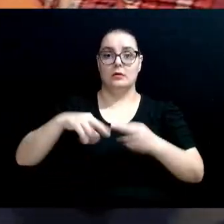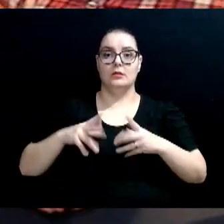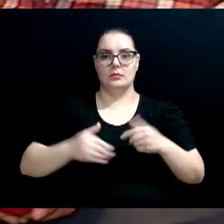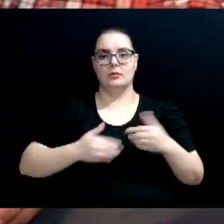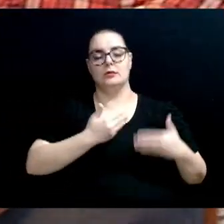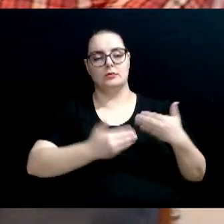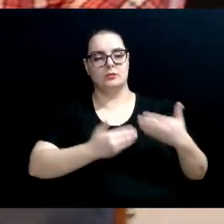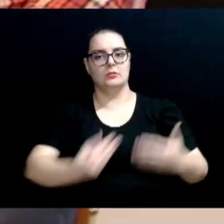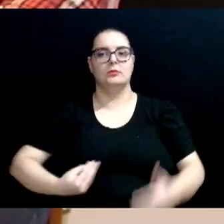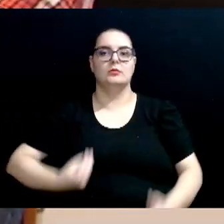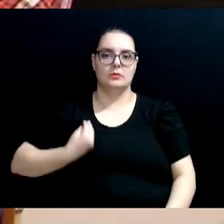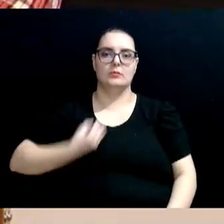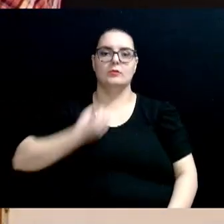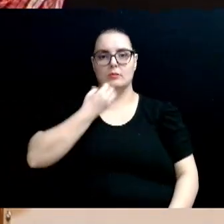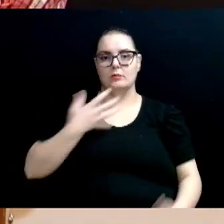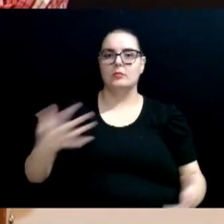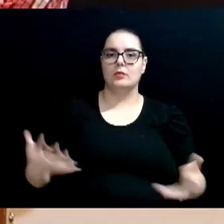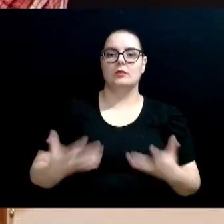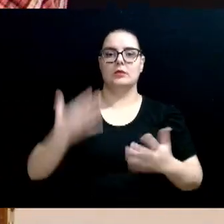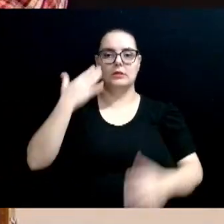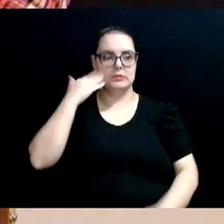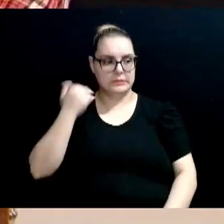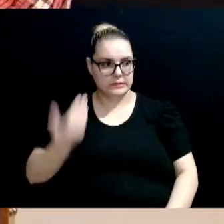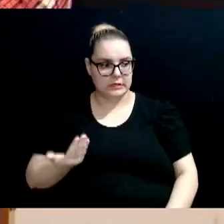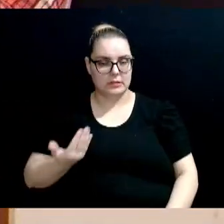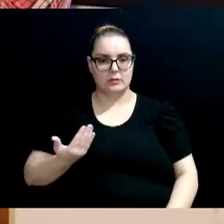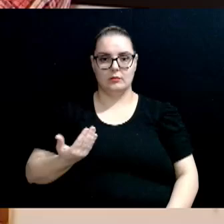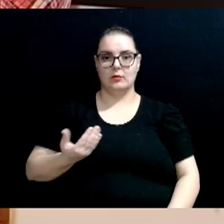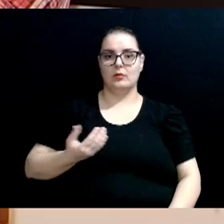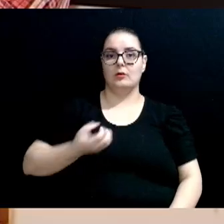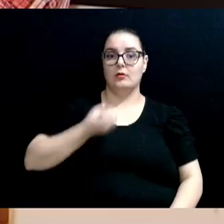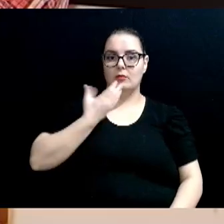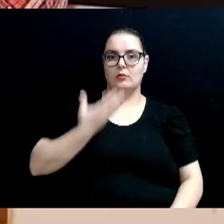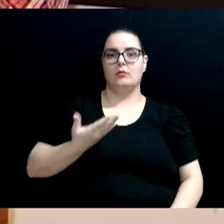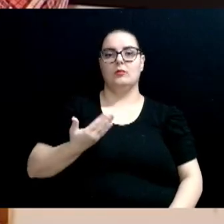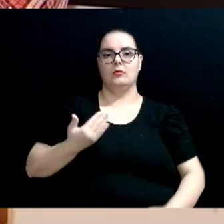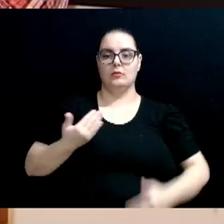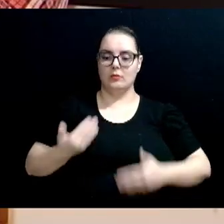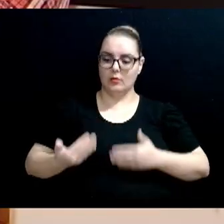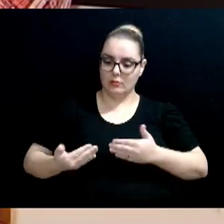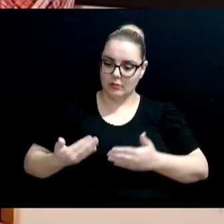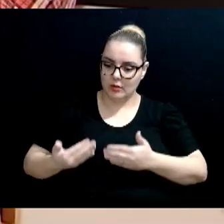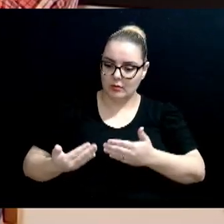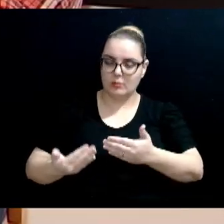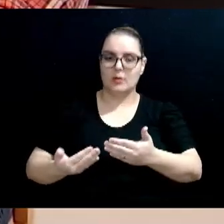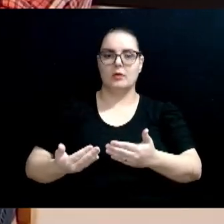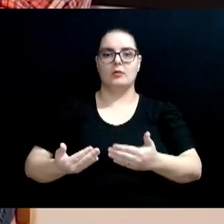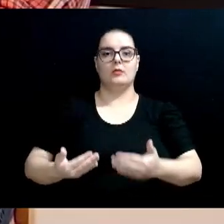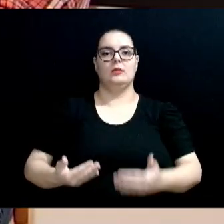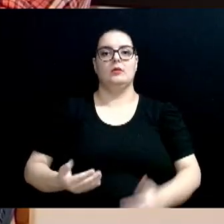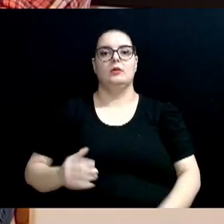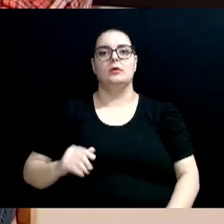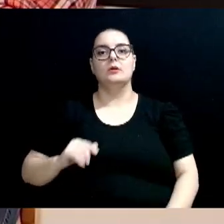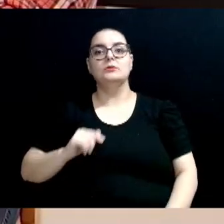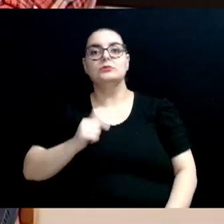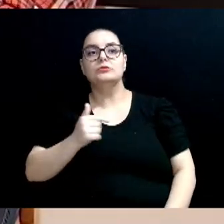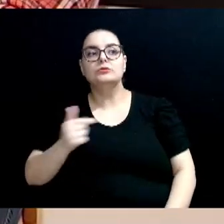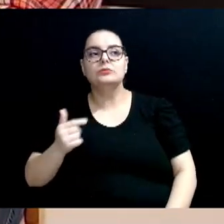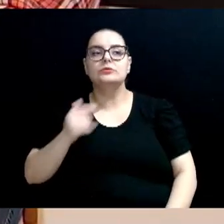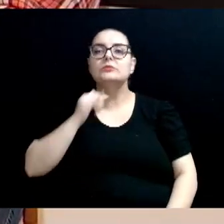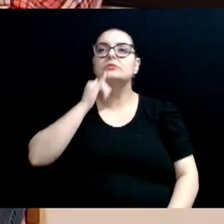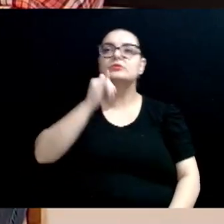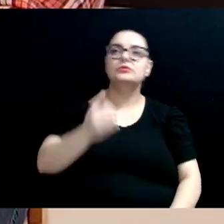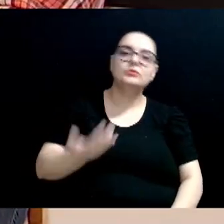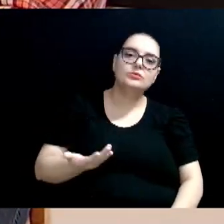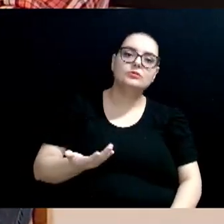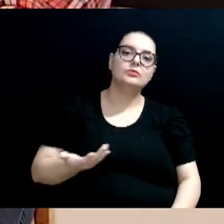a iniciativa, sabe? Valeu a manutenção, valeu não ter dito que eu